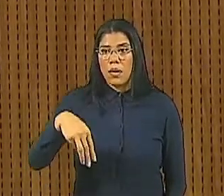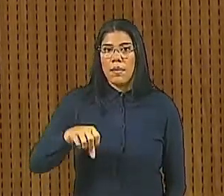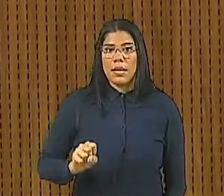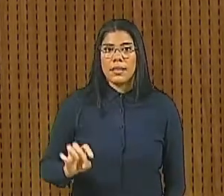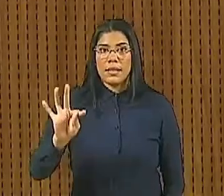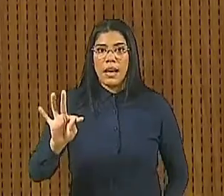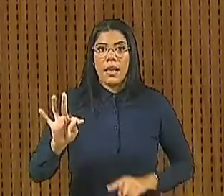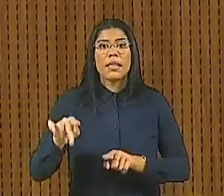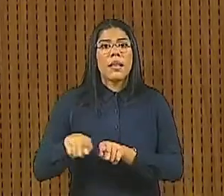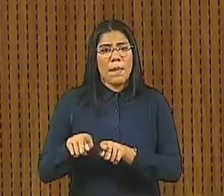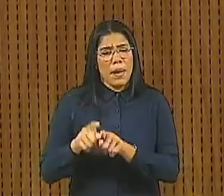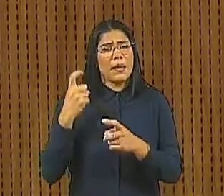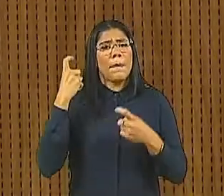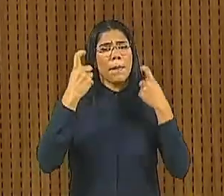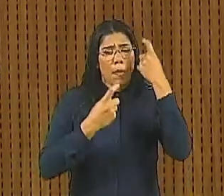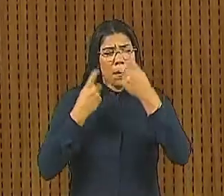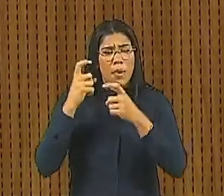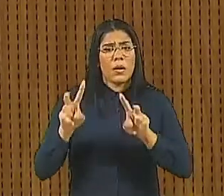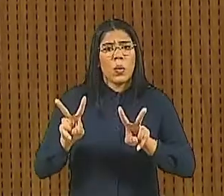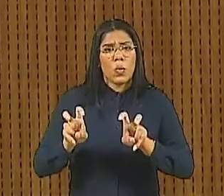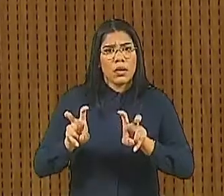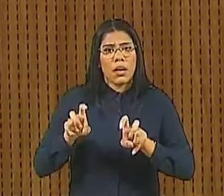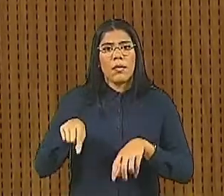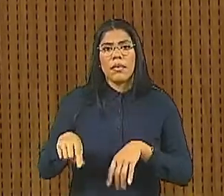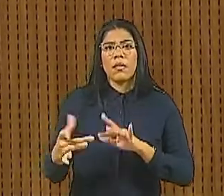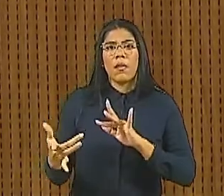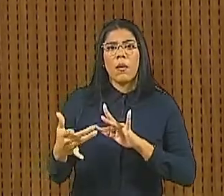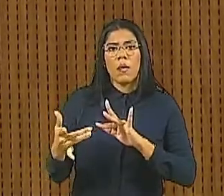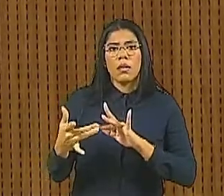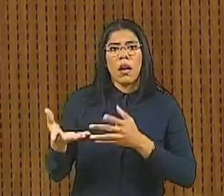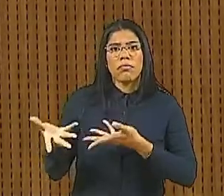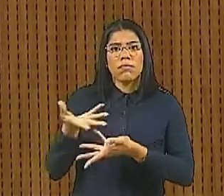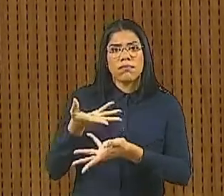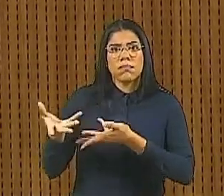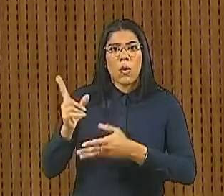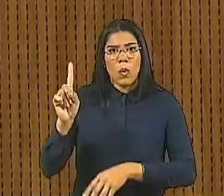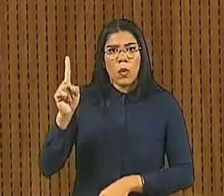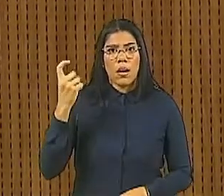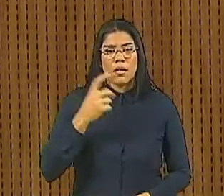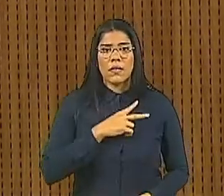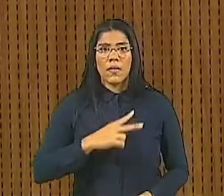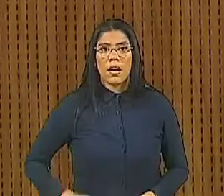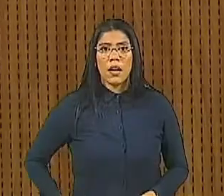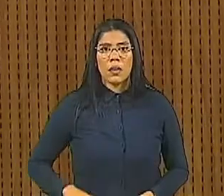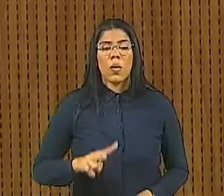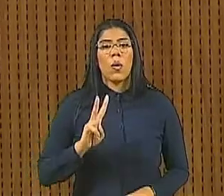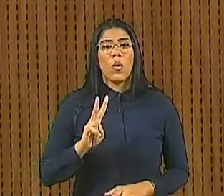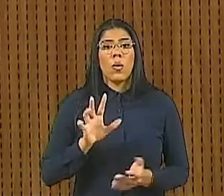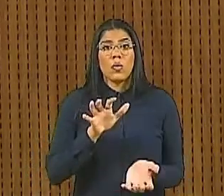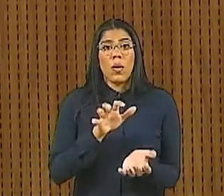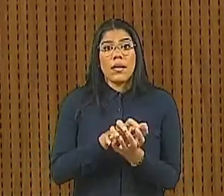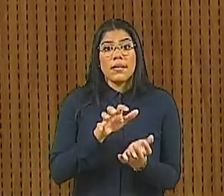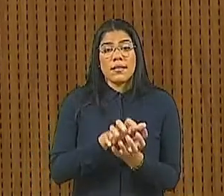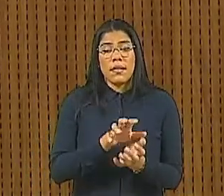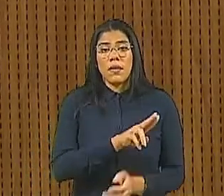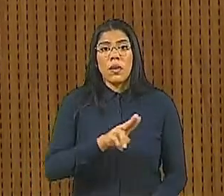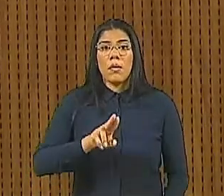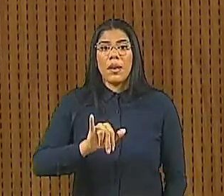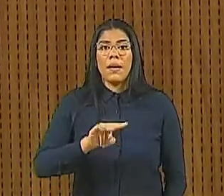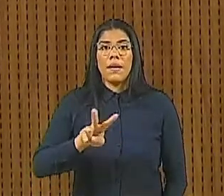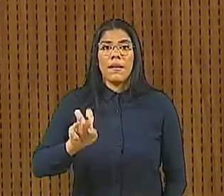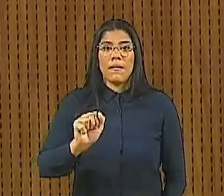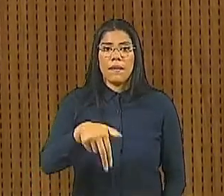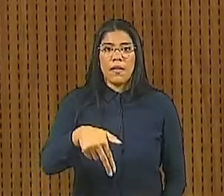preocupada com esse tema. Tivemos essa semana contato com nosso querido ex-vereador do Recife, Ivan Moraes Filho,